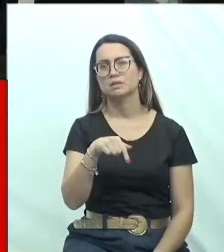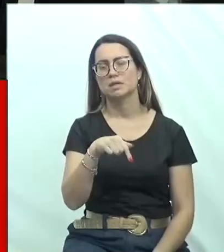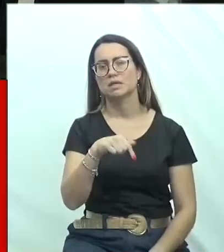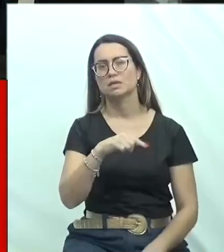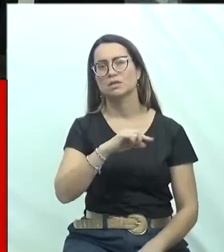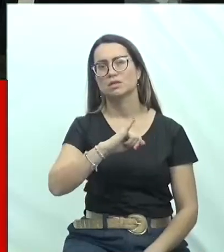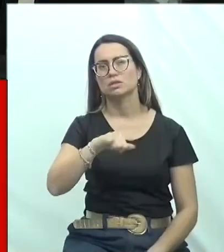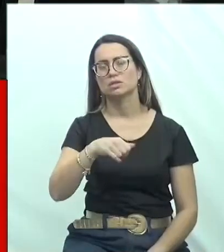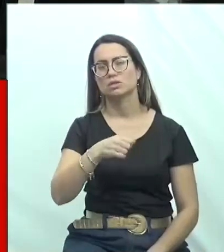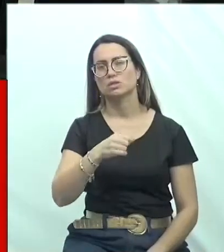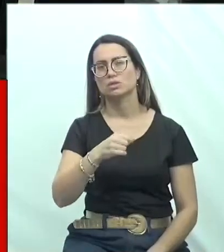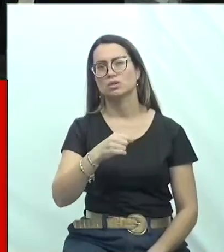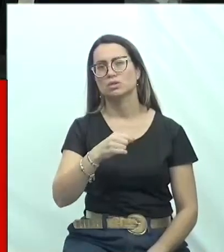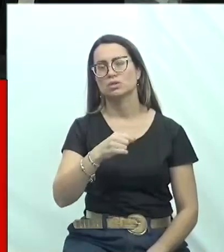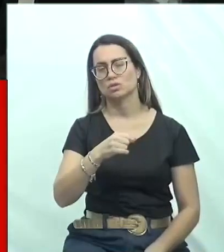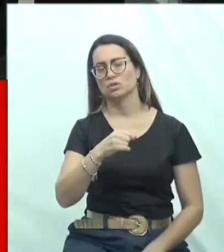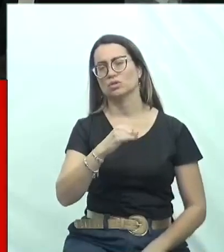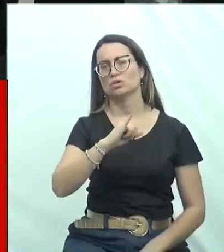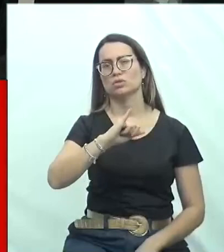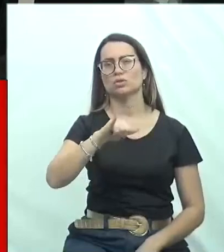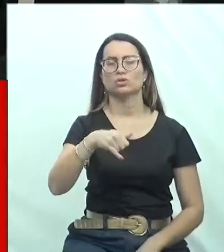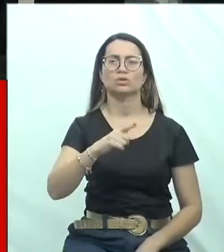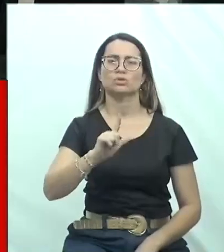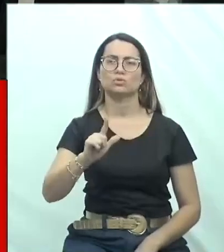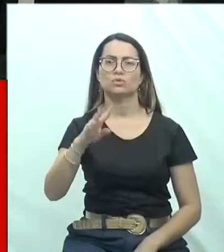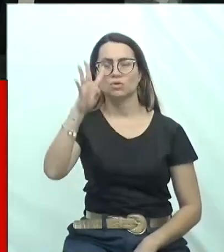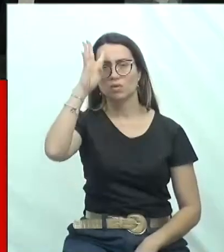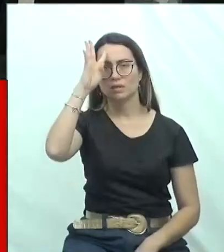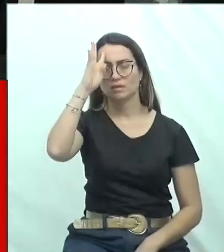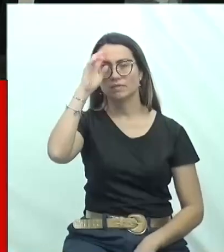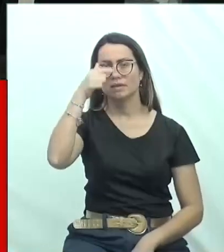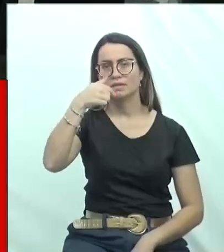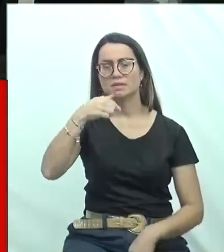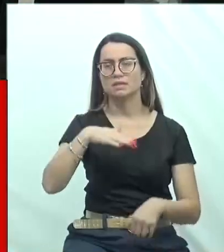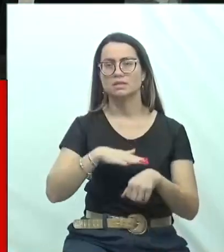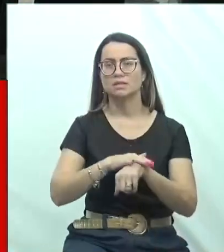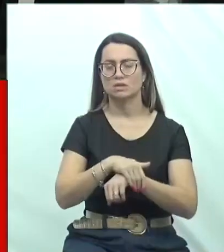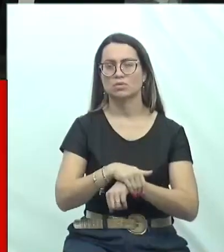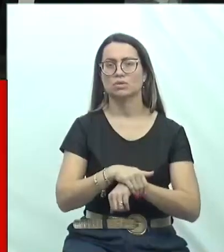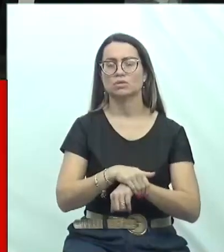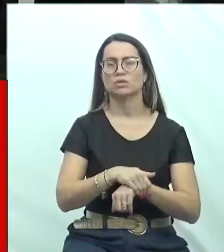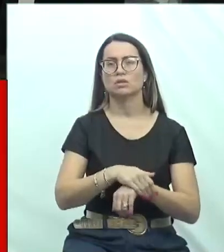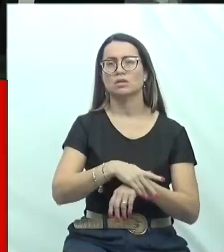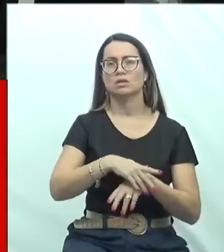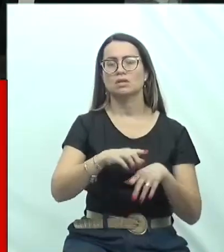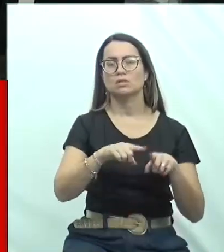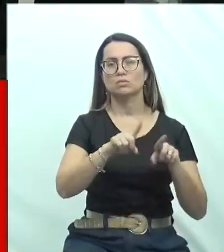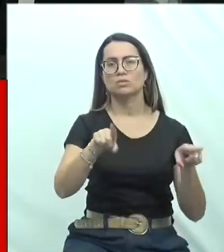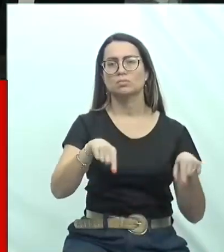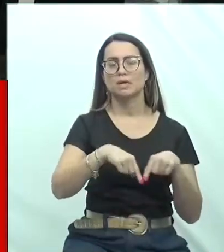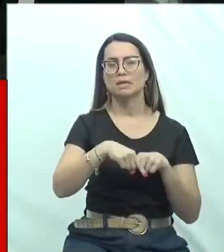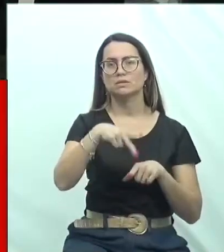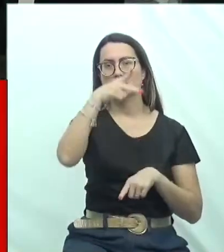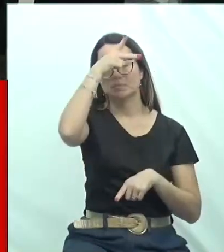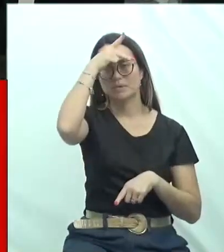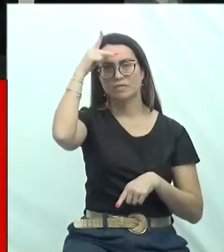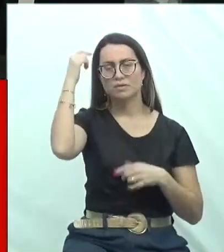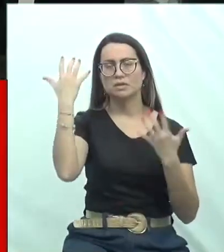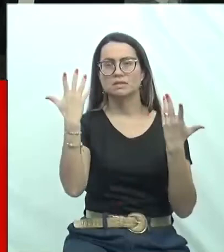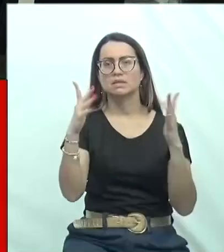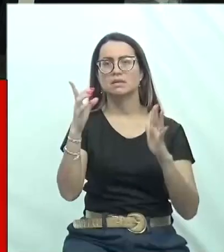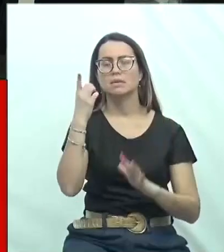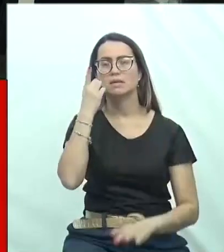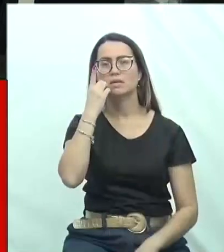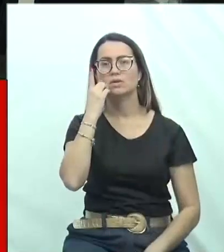julho, quarta-feira, às 19 horas, no Salão Ouro Negro da Prefeitura Municipal de Criciúma, em homenagem ao